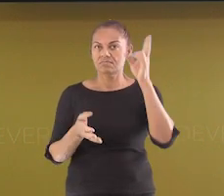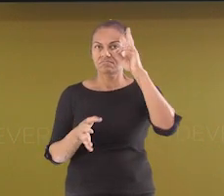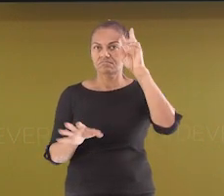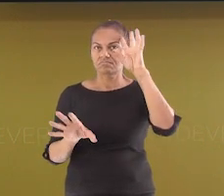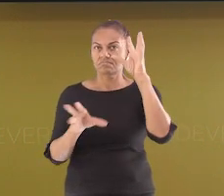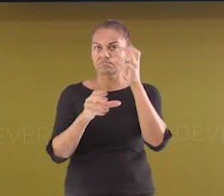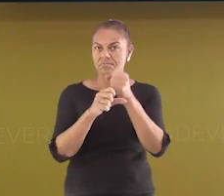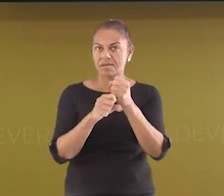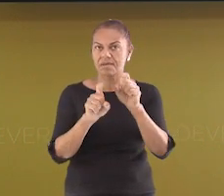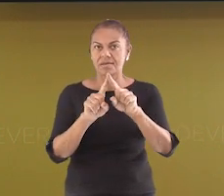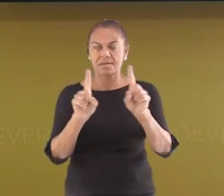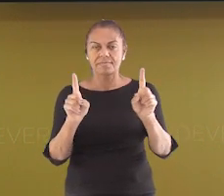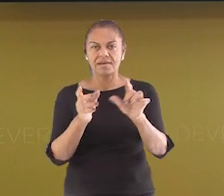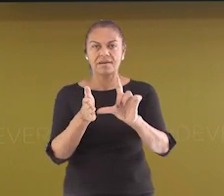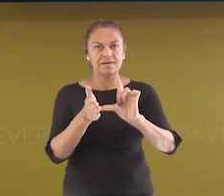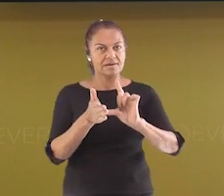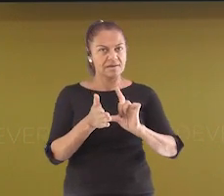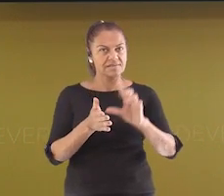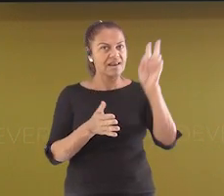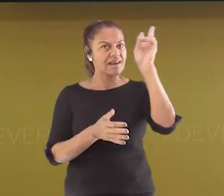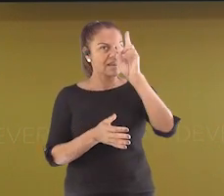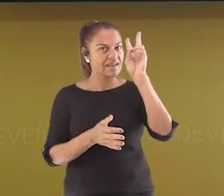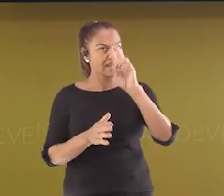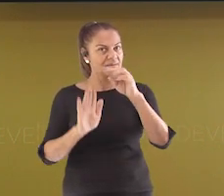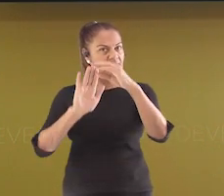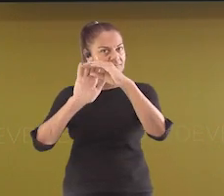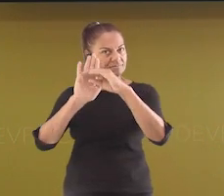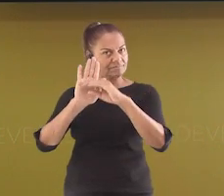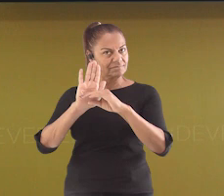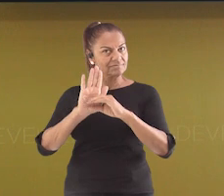Antes, lembre-se de marcar a presença de vocês na aula de hoje